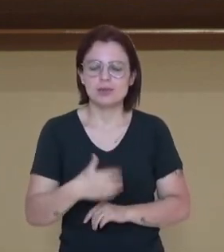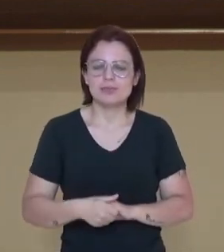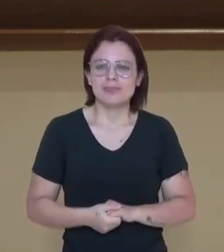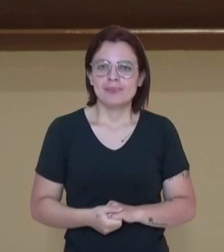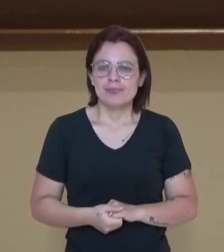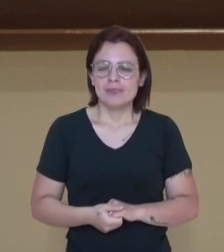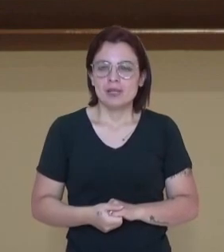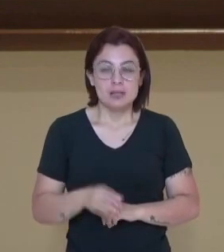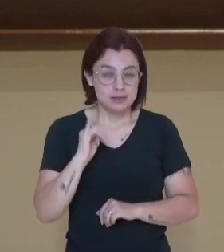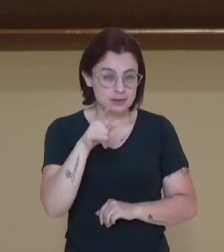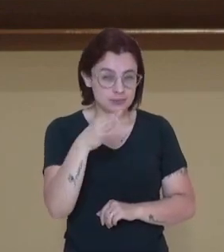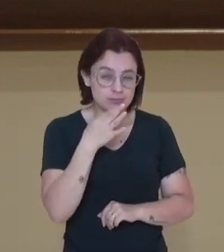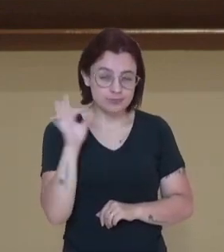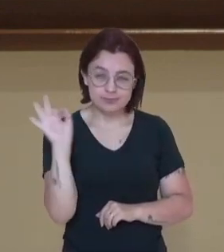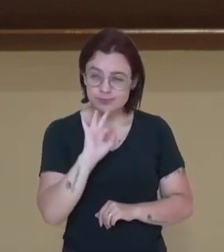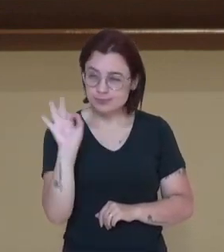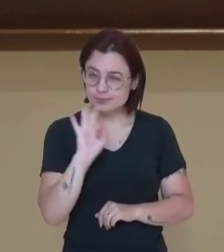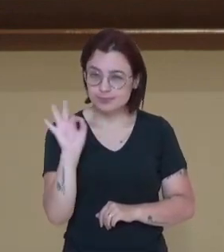Se você não conhece